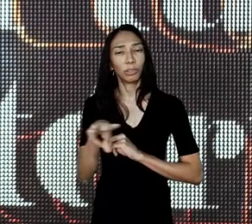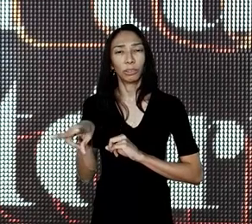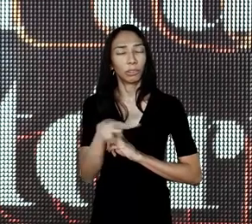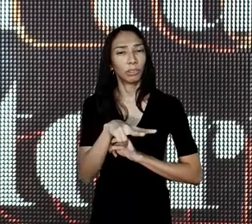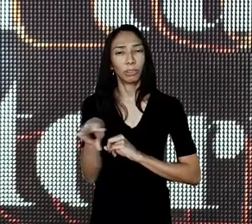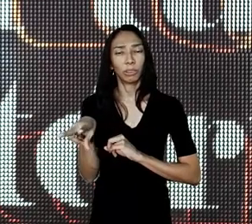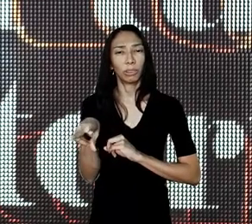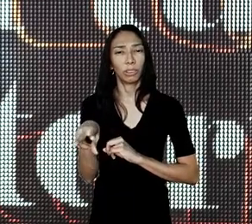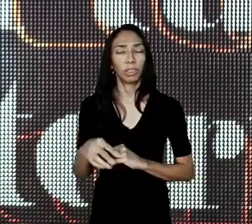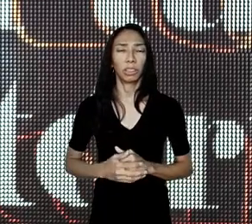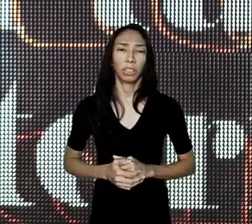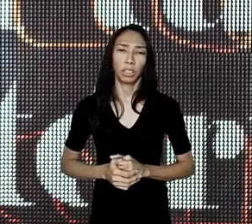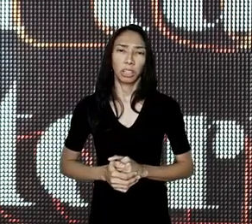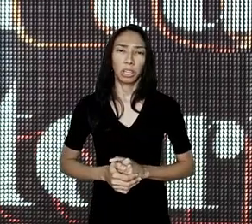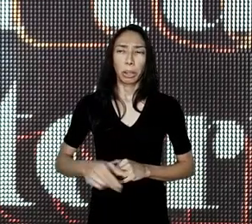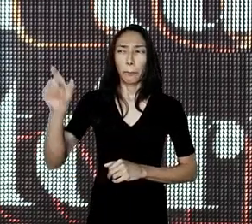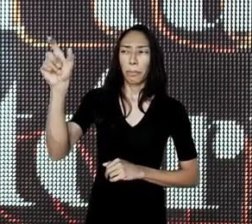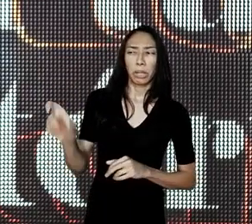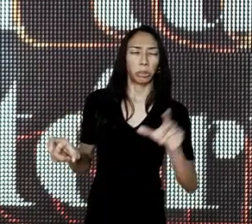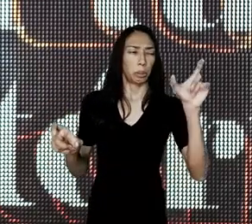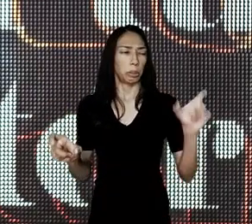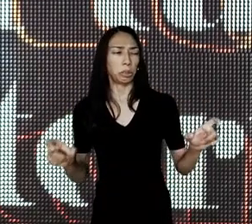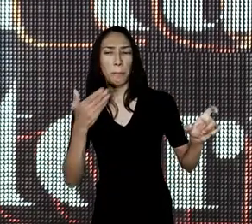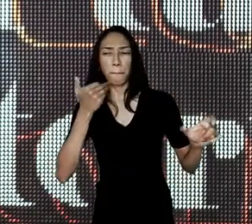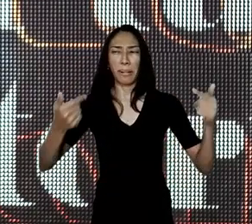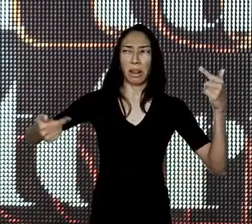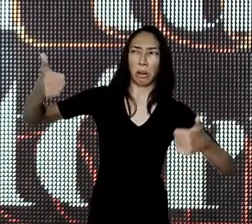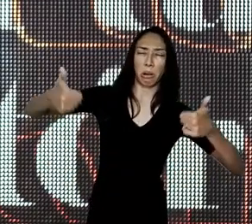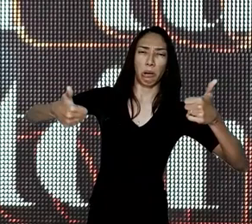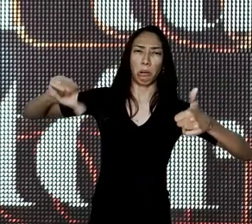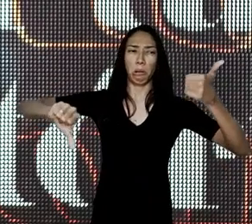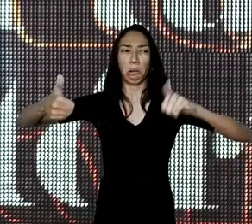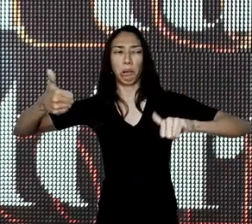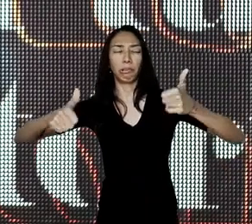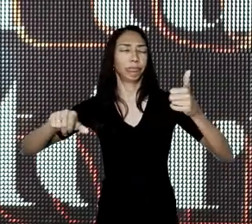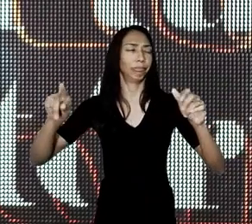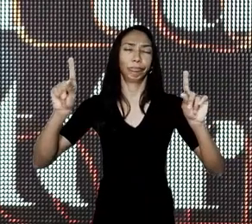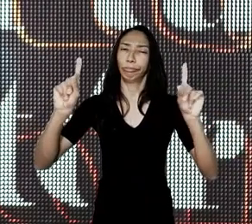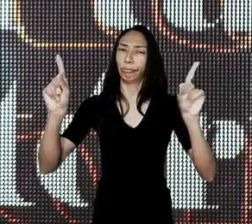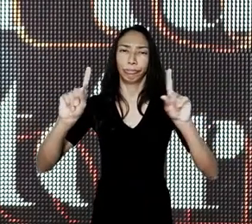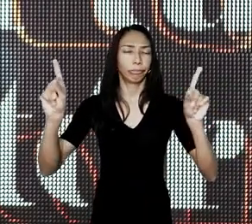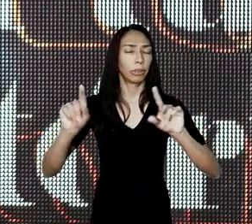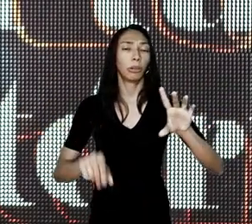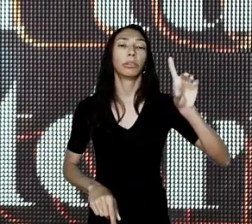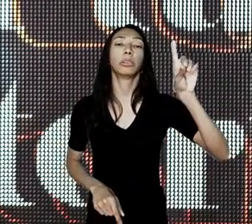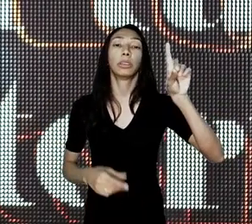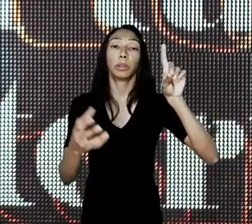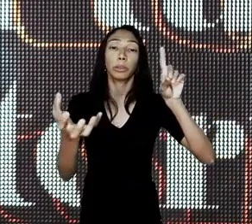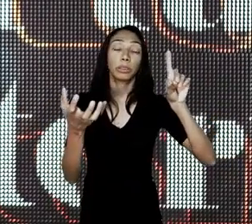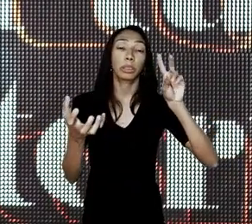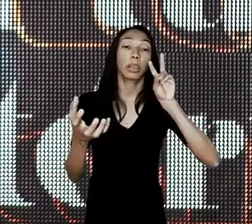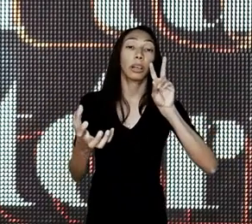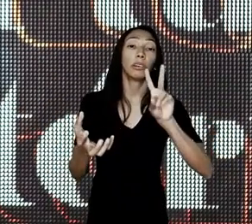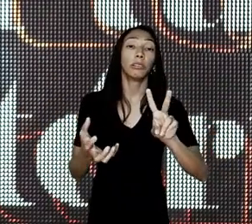Não existe ninguém melhor do que ninguém. A Bíblia diz que Deus não faz acepção de pessoas. Deus faz acepção de atitudes. Qual